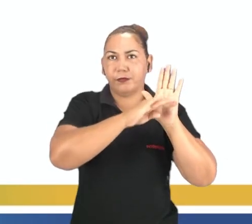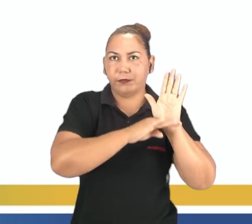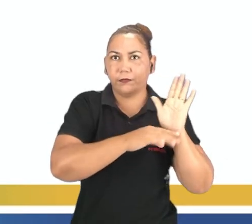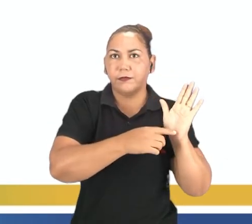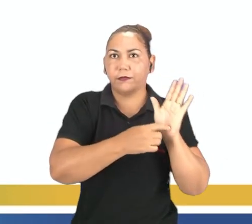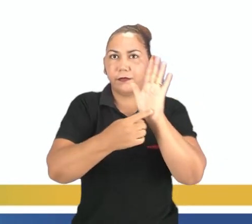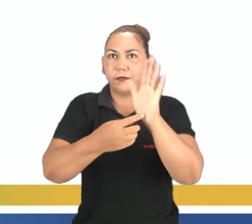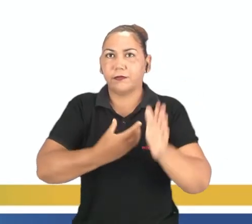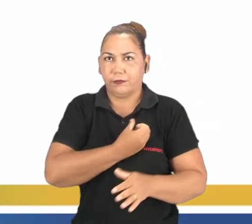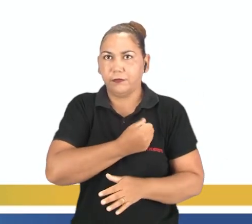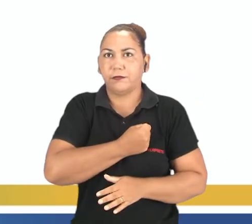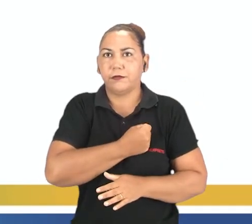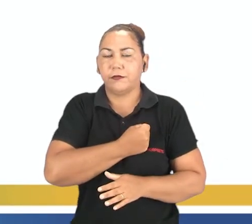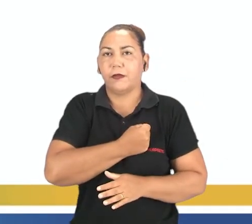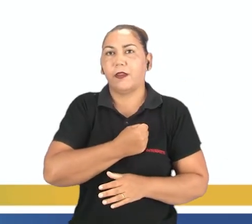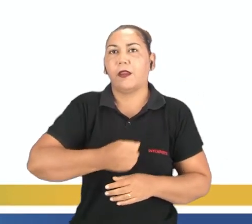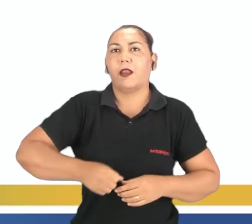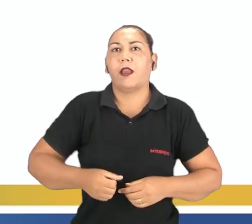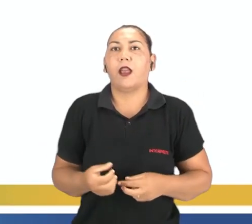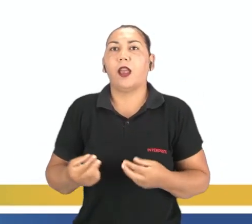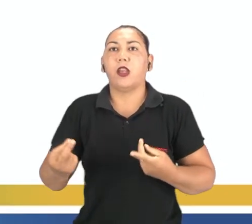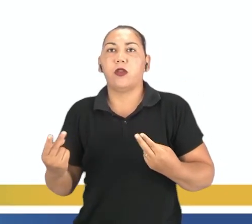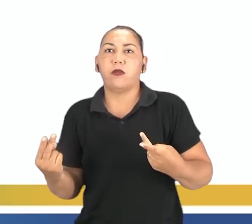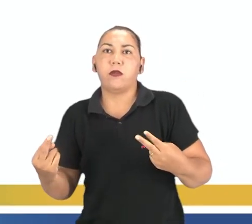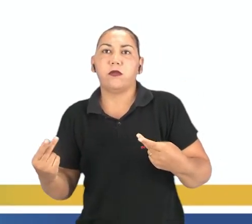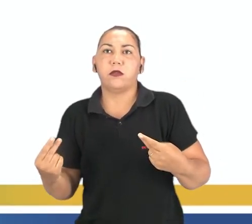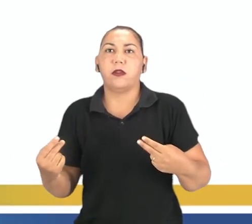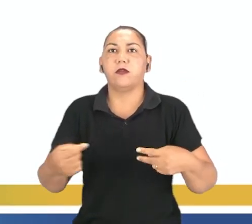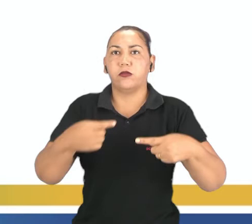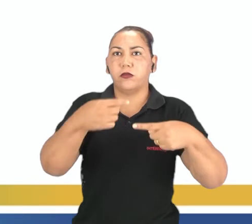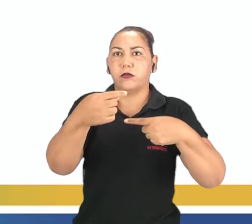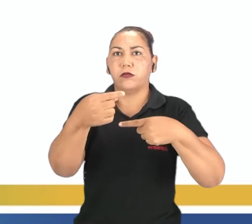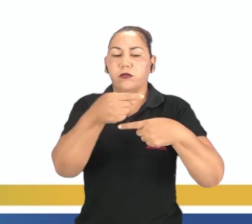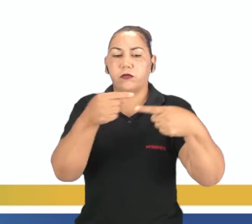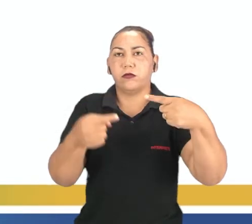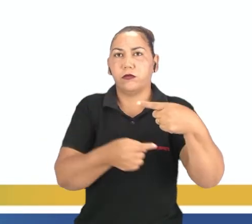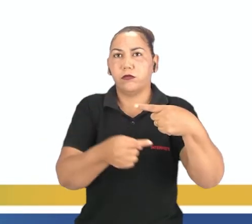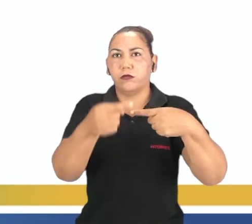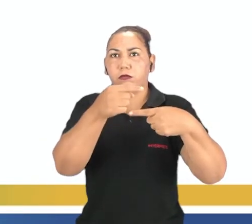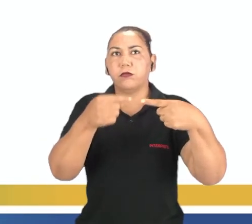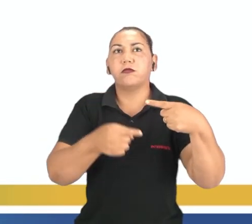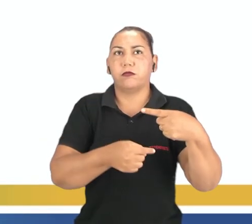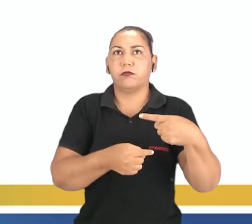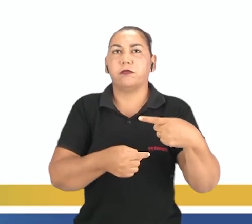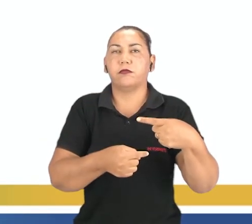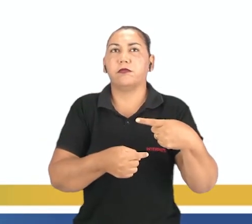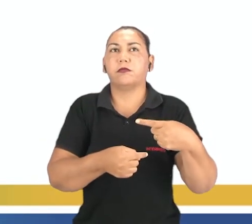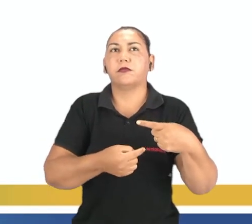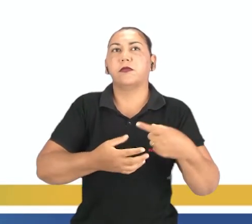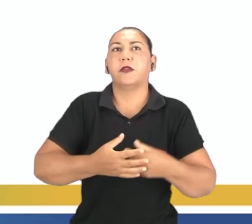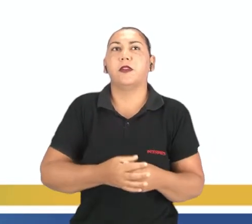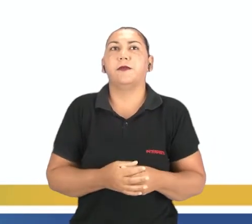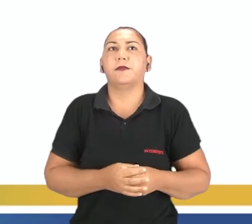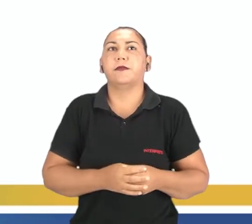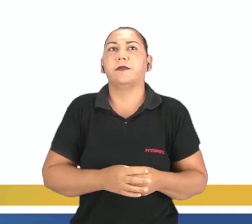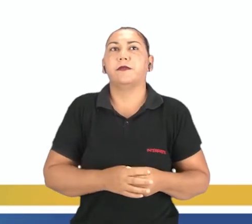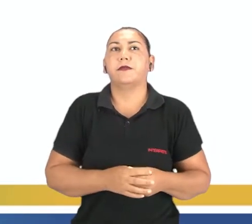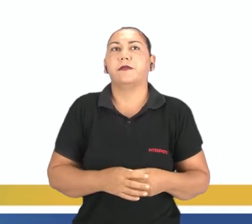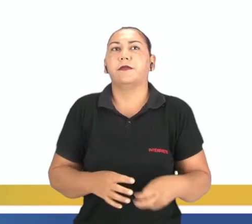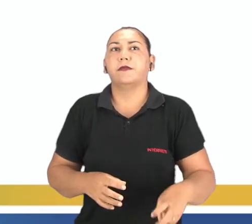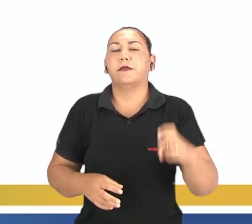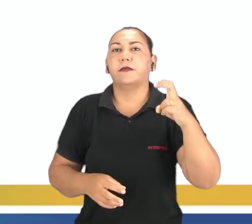apresentados em igualdade de fração. Então, nós vamos ter 5 sobre x é igual a 300 sobre 540. Já